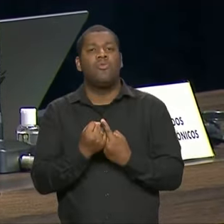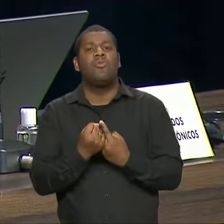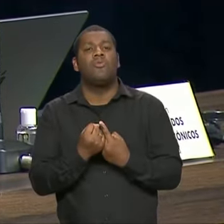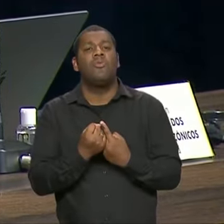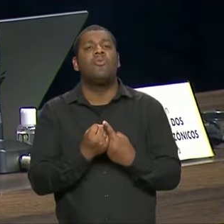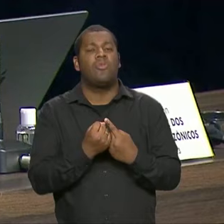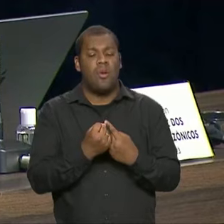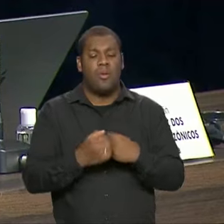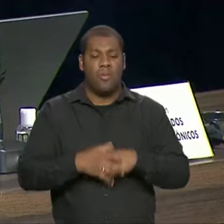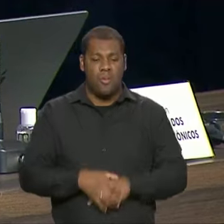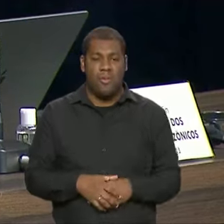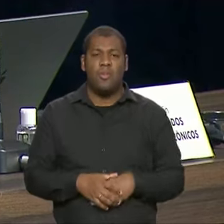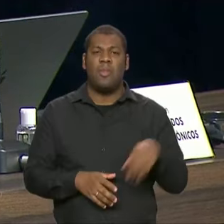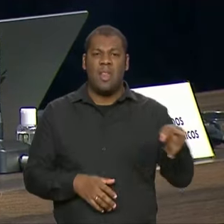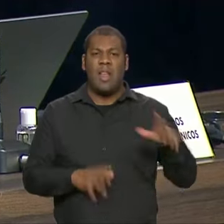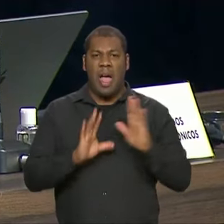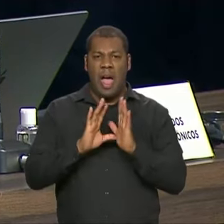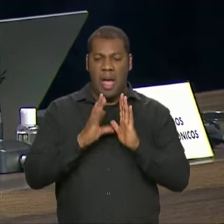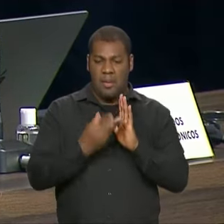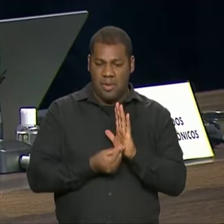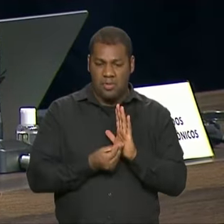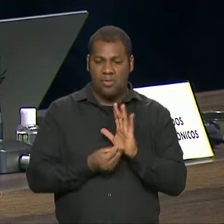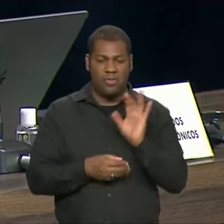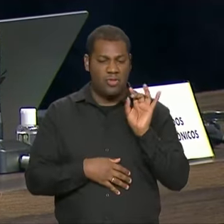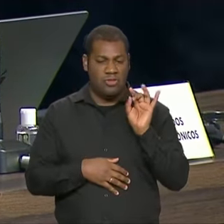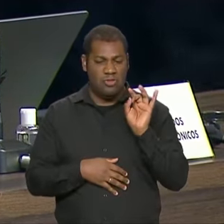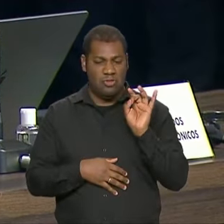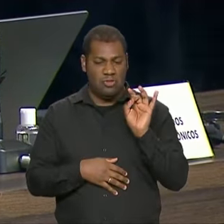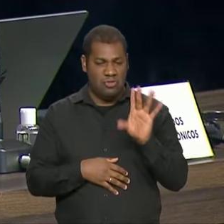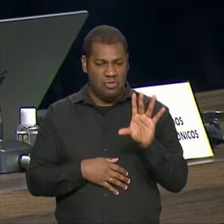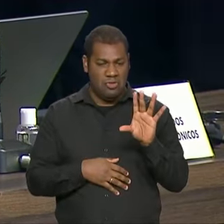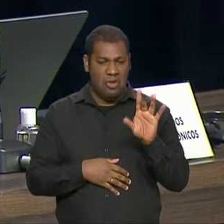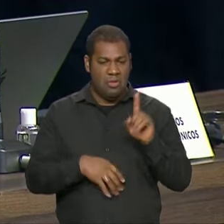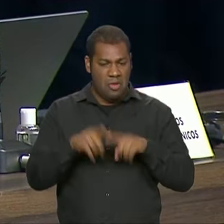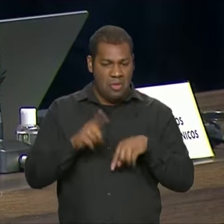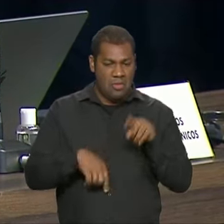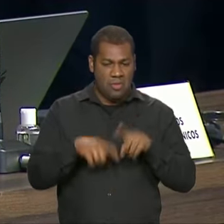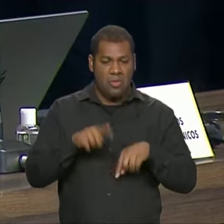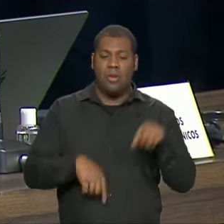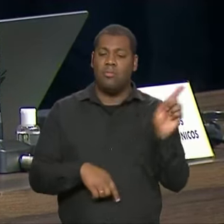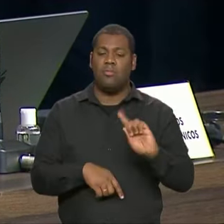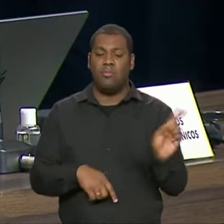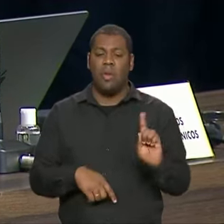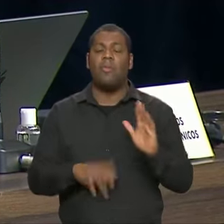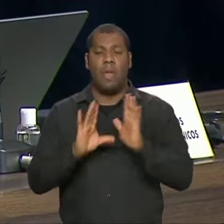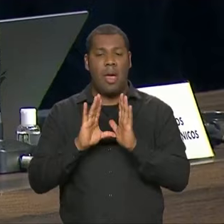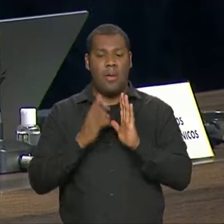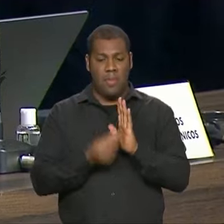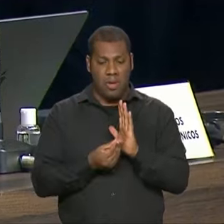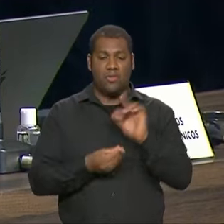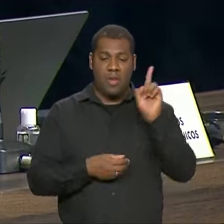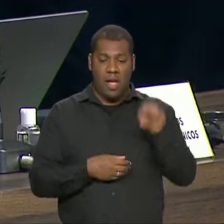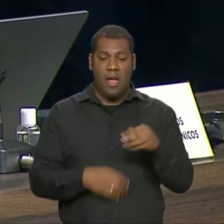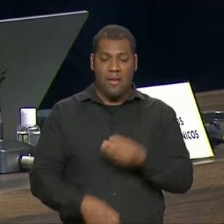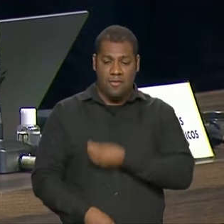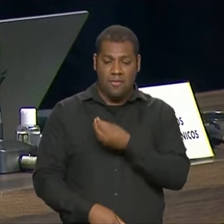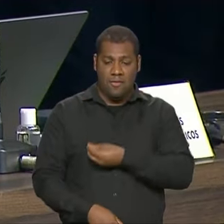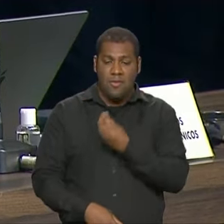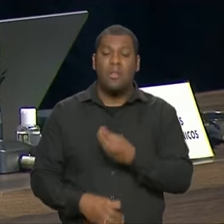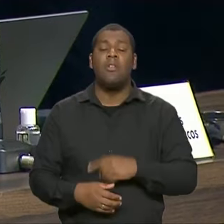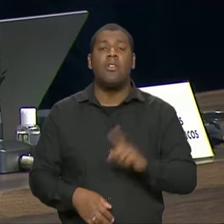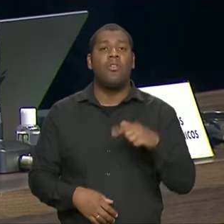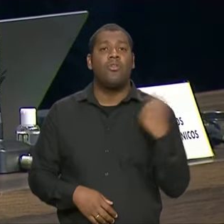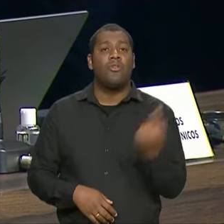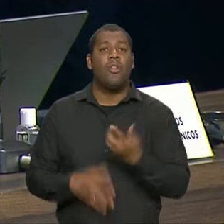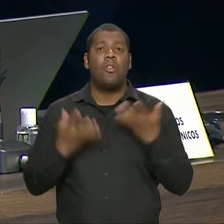não é um objeto, não é somente recursos ou matérias-primas. A Amazônia é vida. O que nós queremos é que se